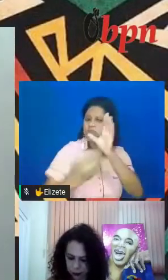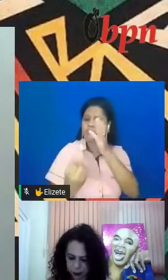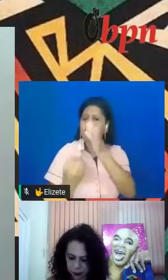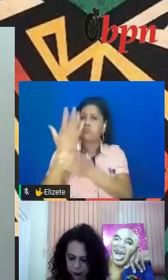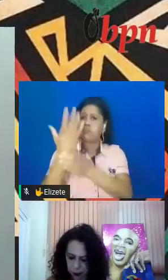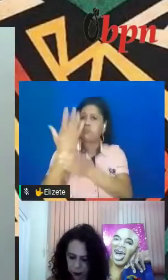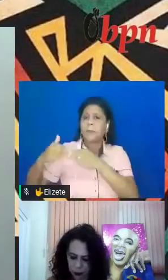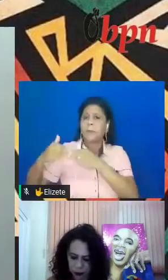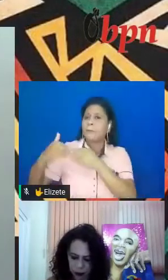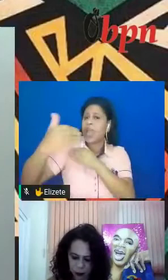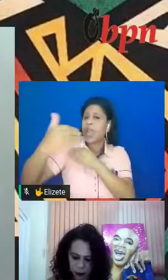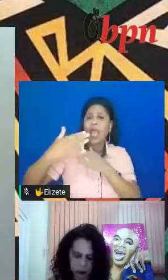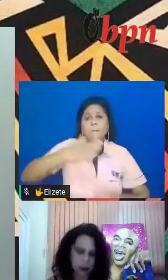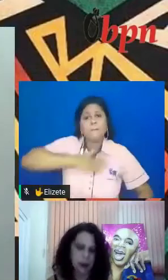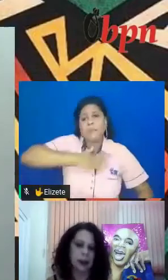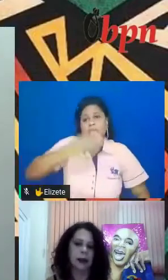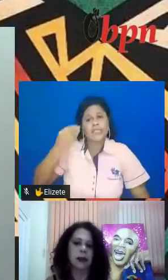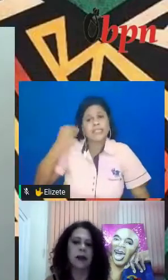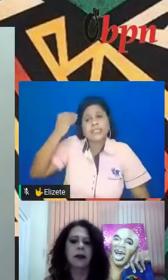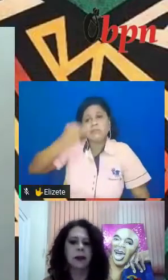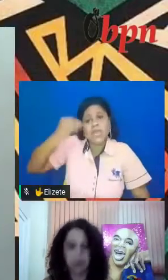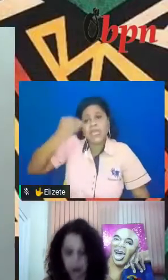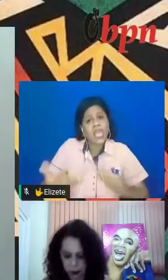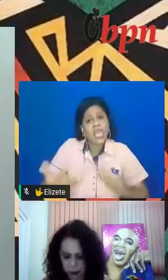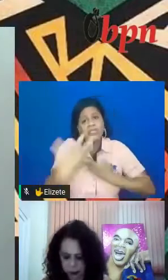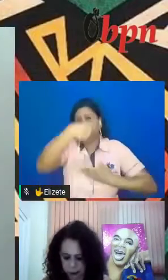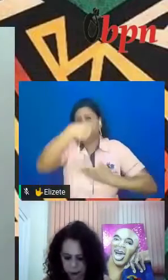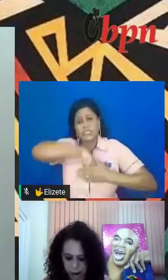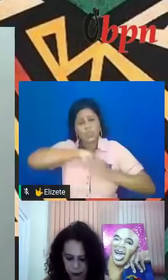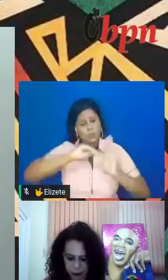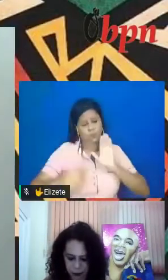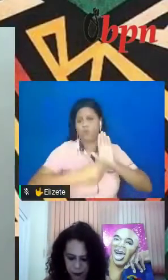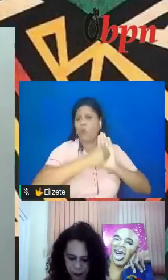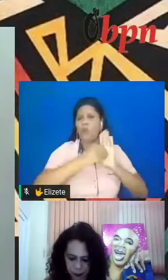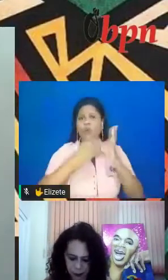minhas experiências, da minha subjetividade